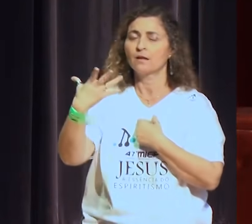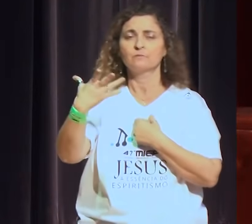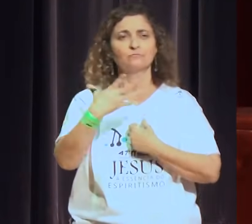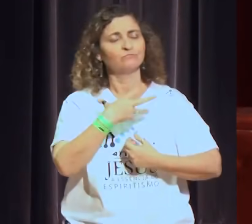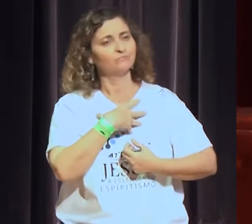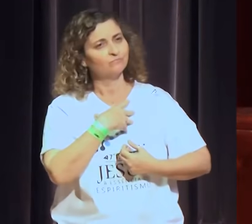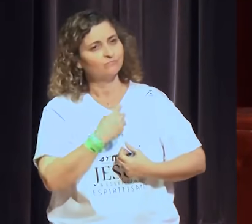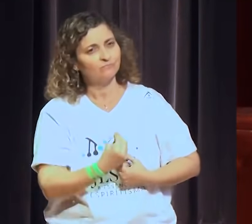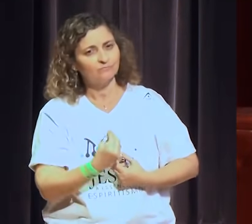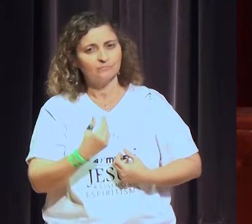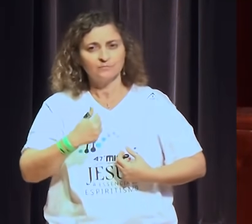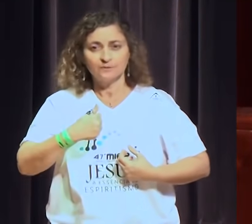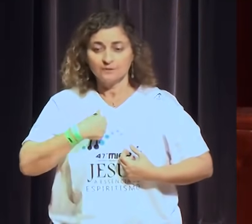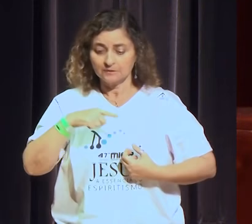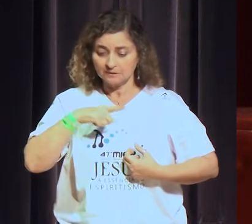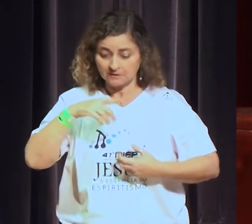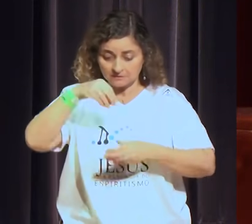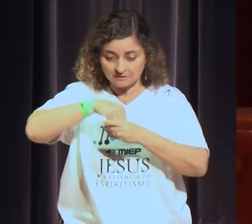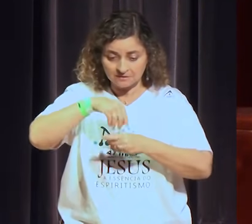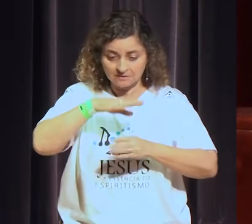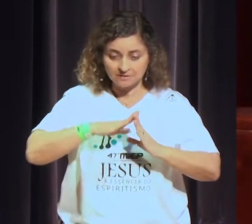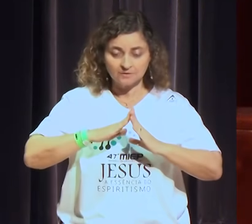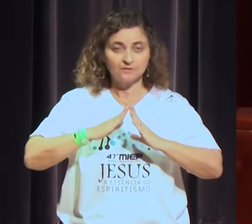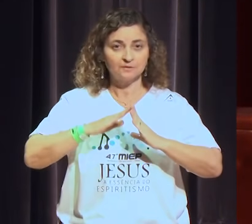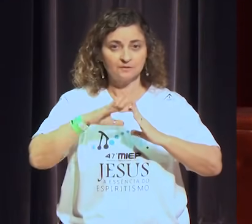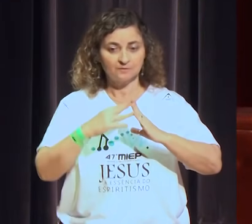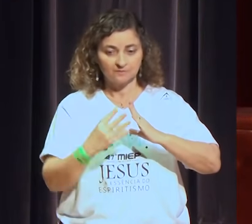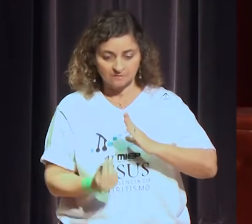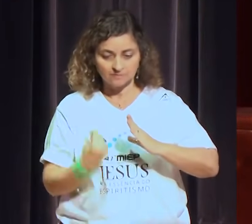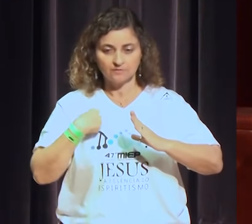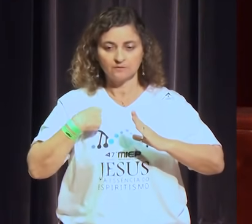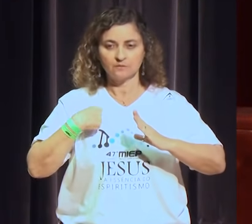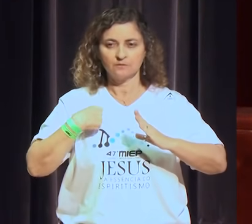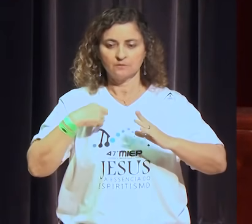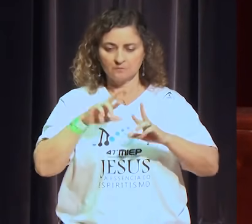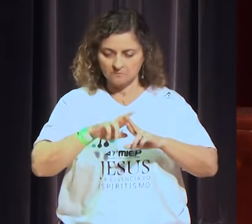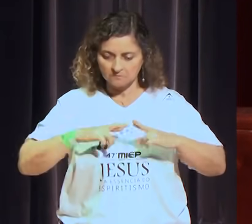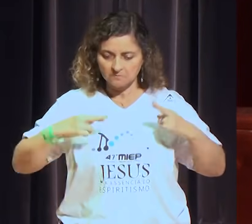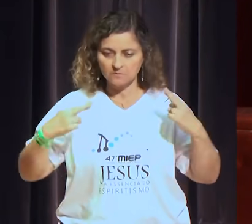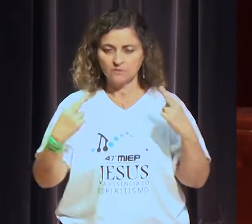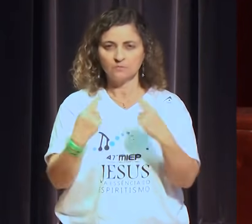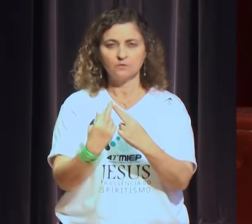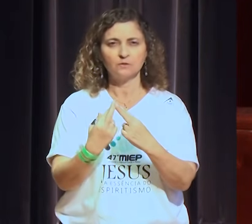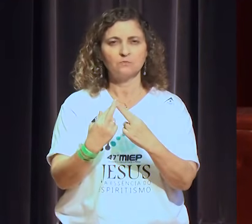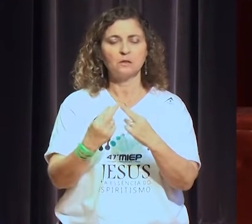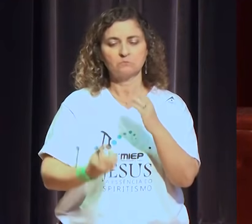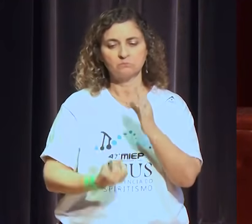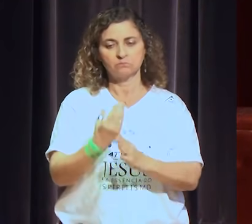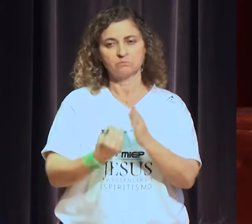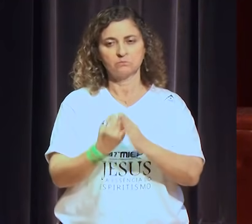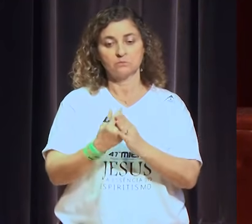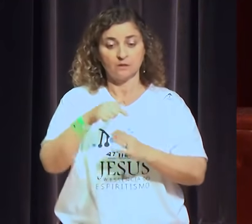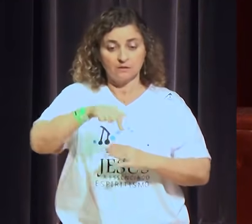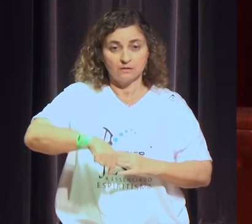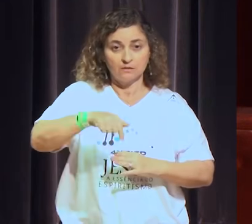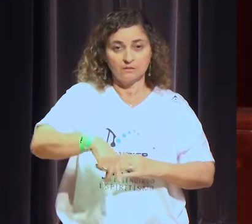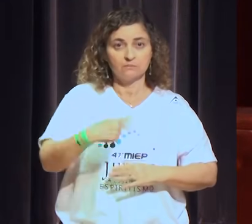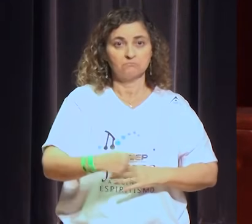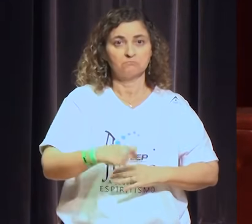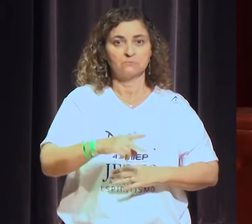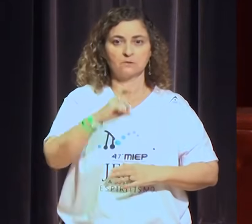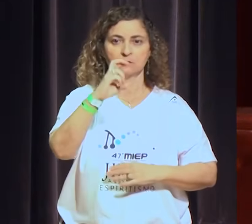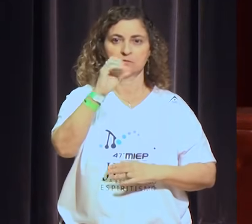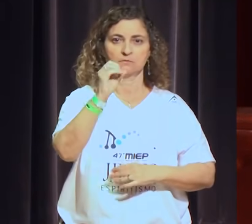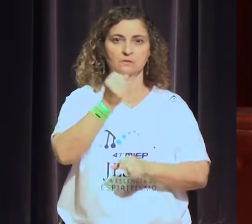Aí ele falou assim, ah, meu filho, que nós tínhamos uma reunião de materialização aqui há